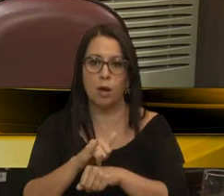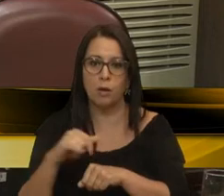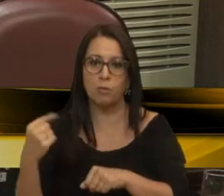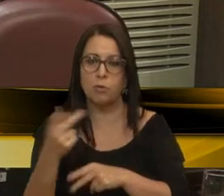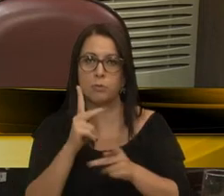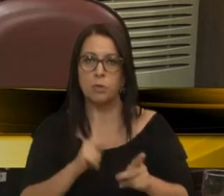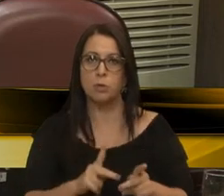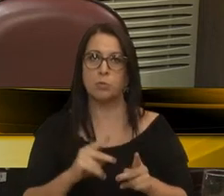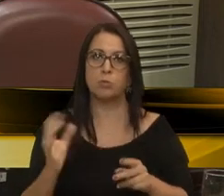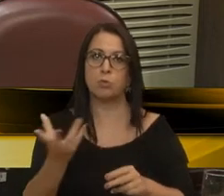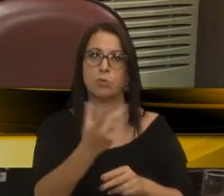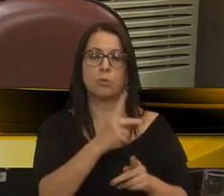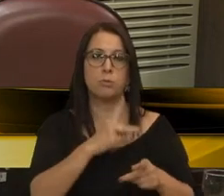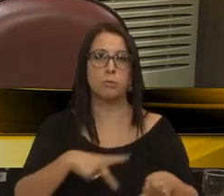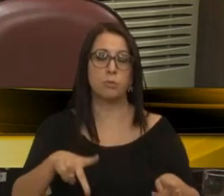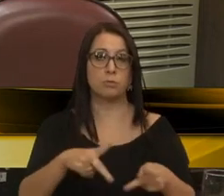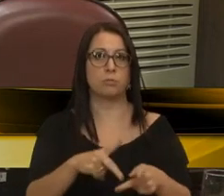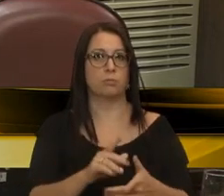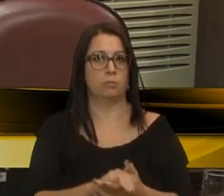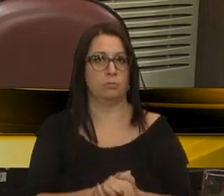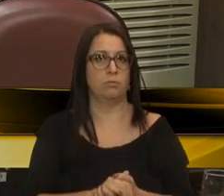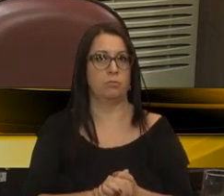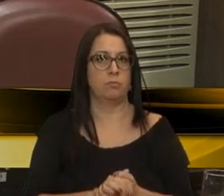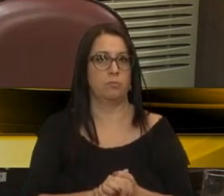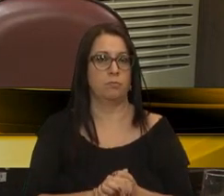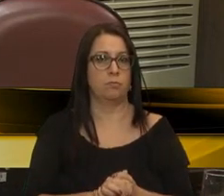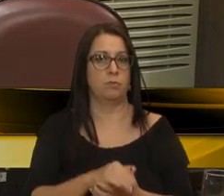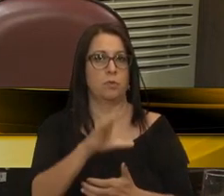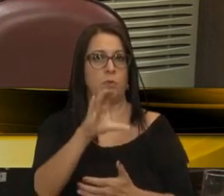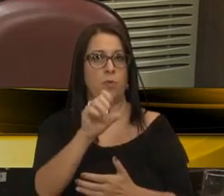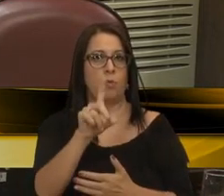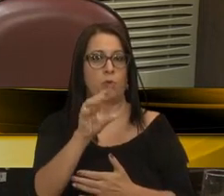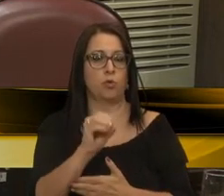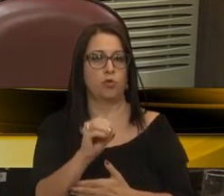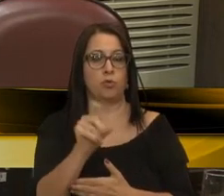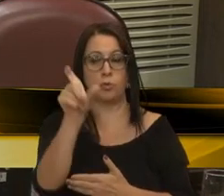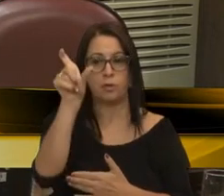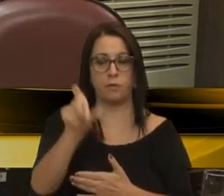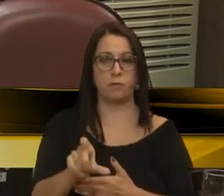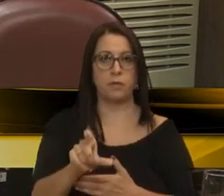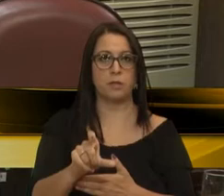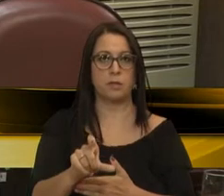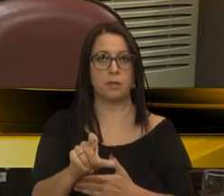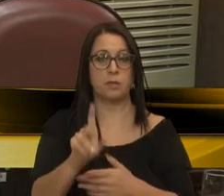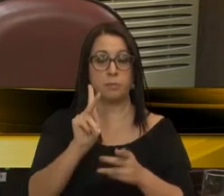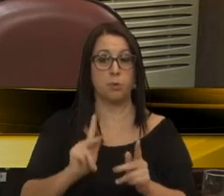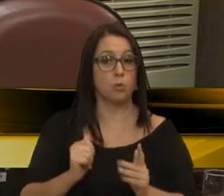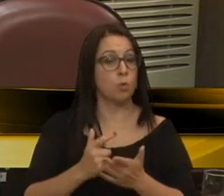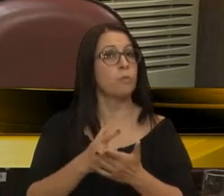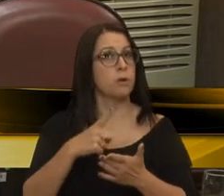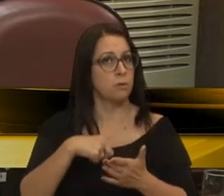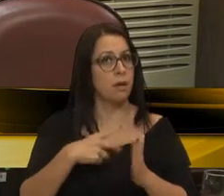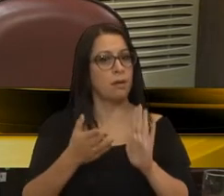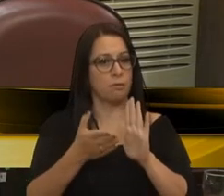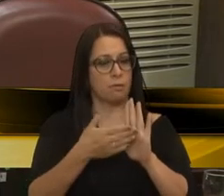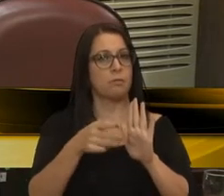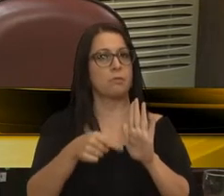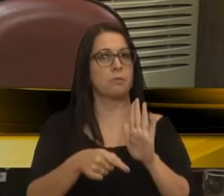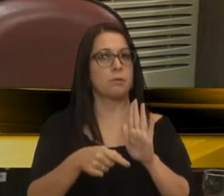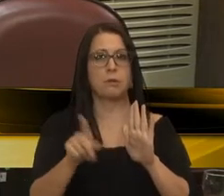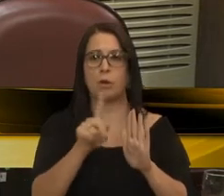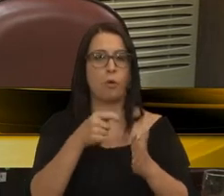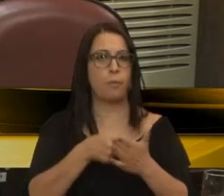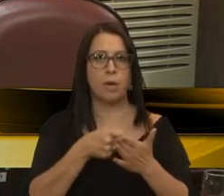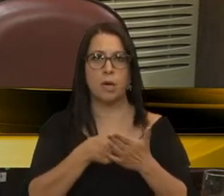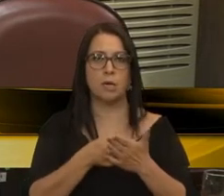ter que reembolsar coletivamente toda a população. O Código de Defesa do Consumidor já tem precedente para isso. E ninguém é